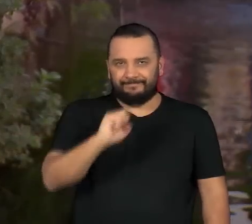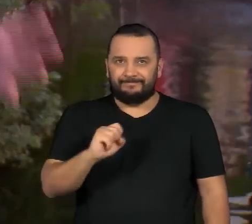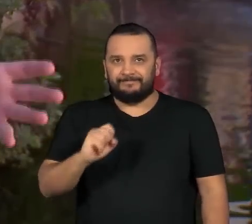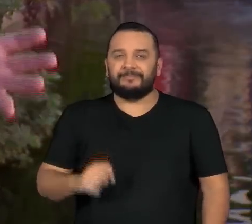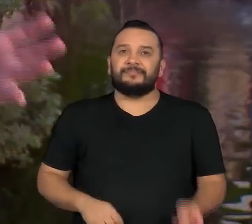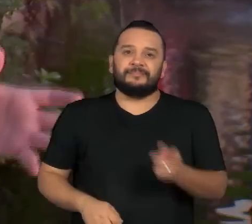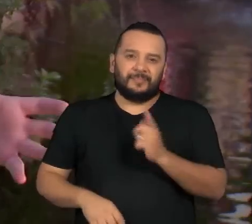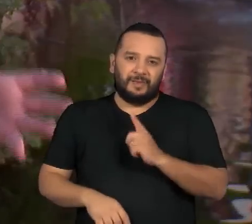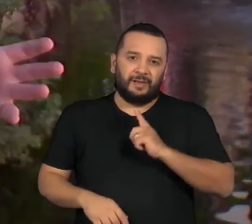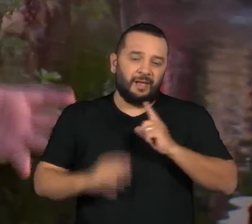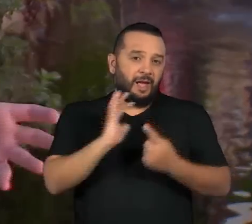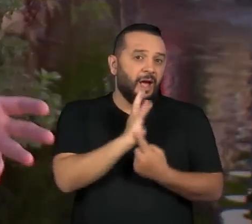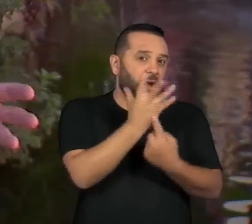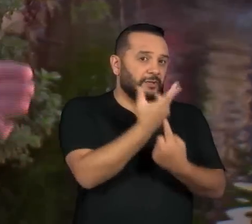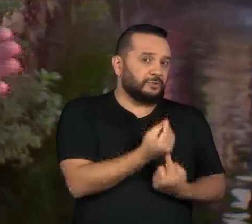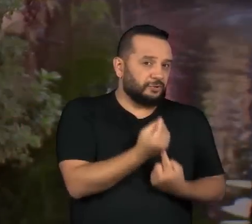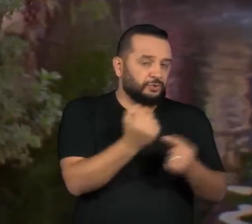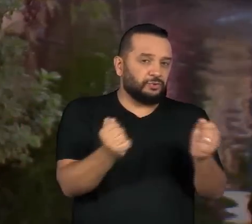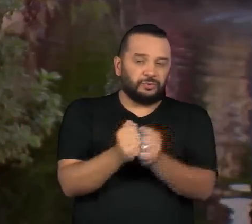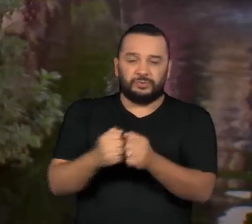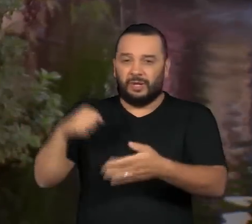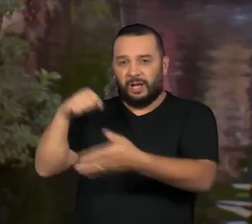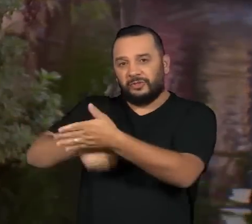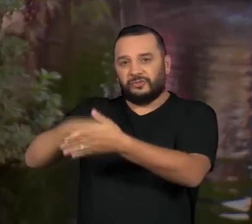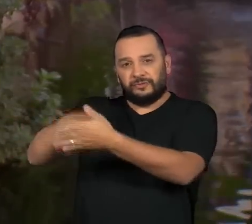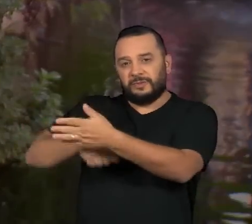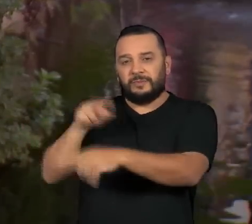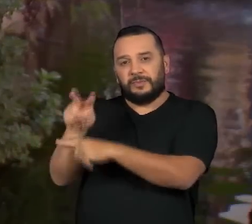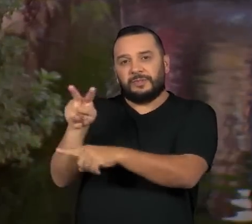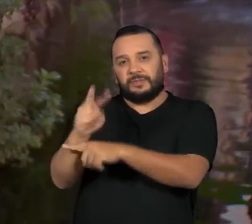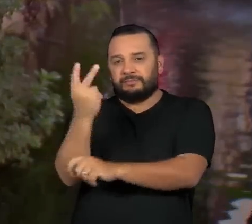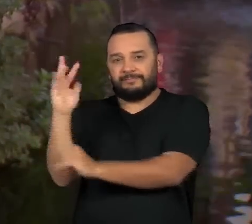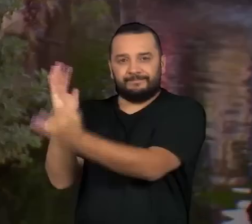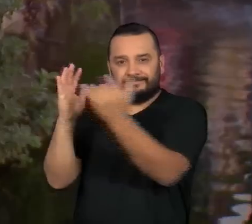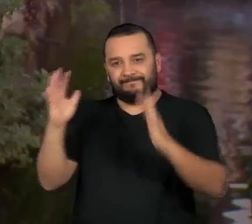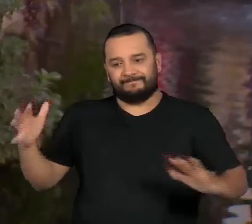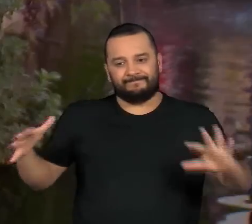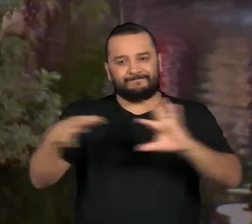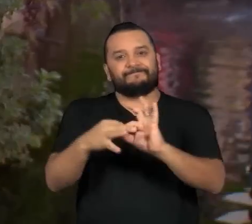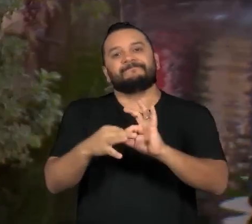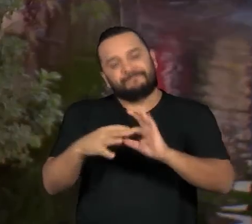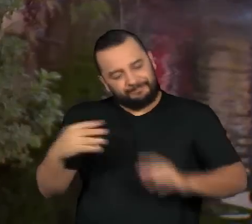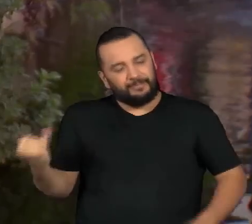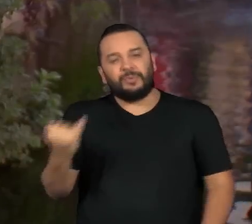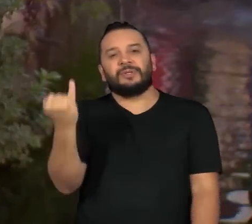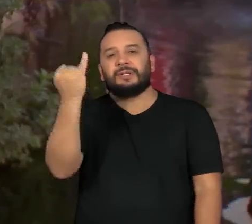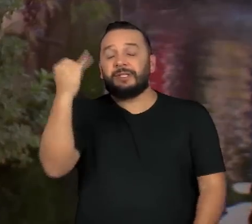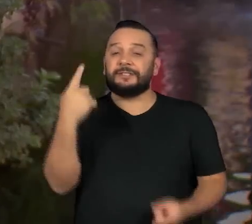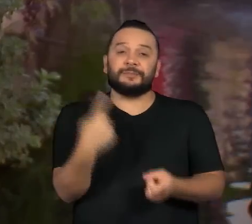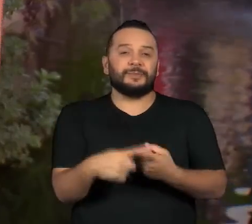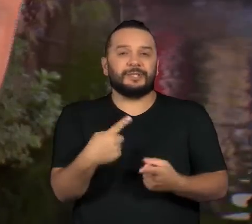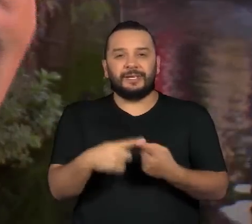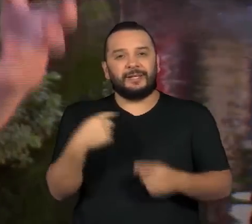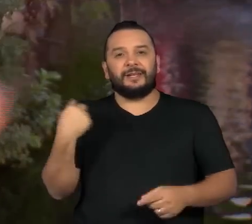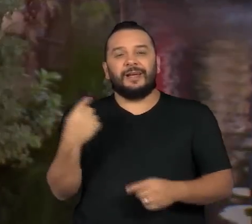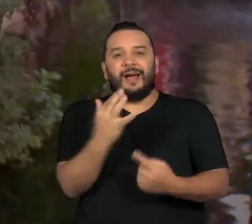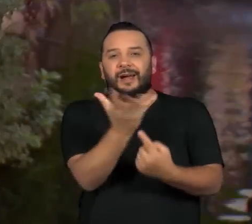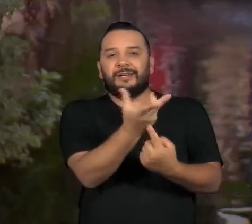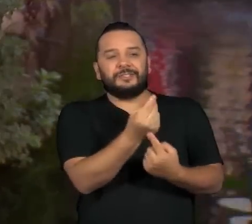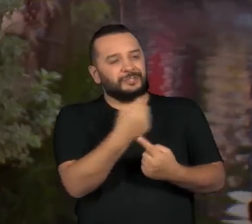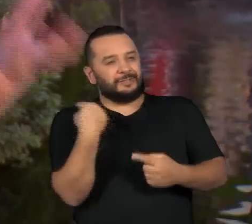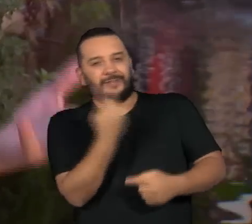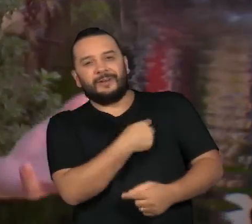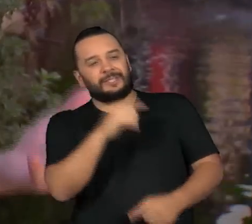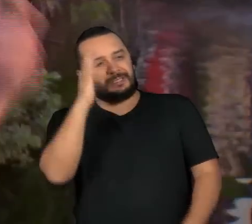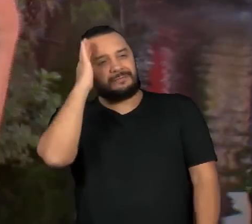a questão do ativismo ambiental é muito potente, porque você traz o lúdico também